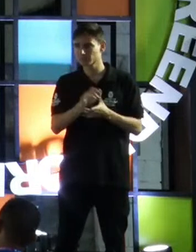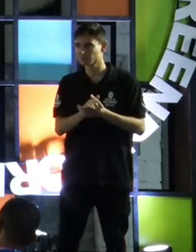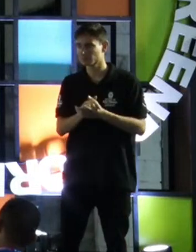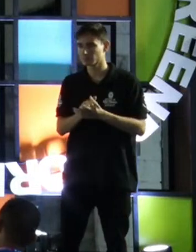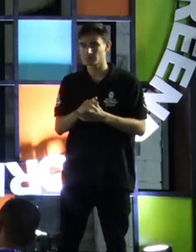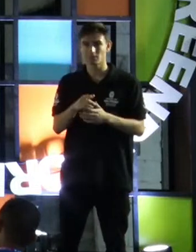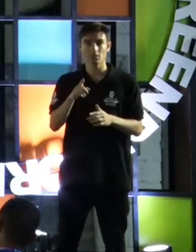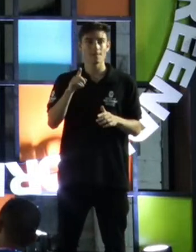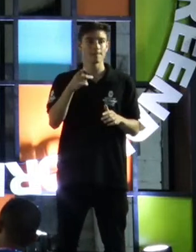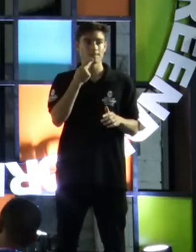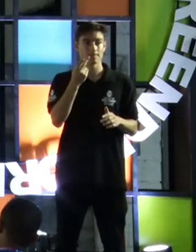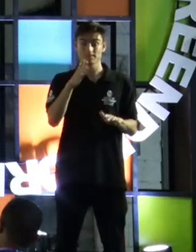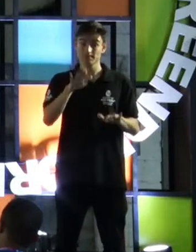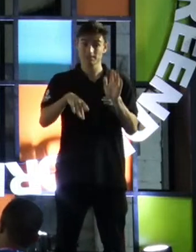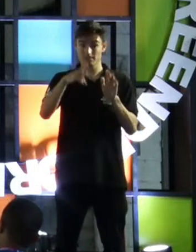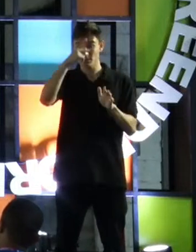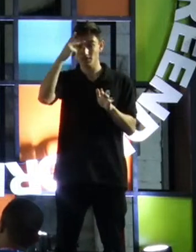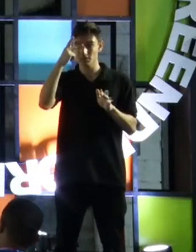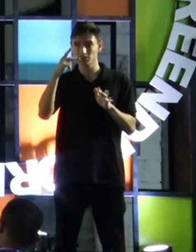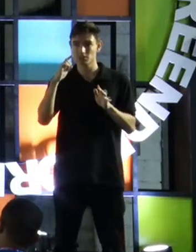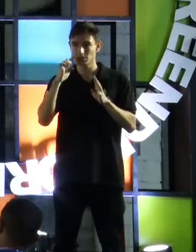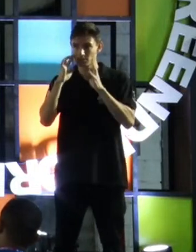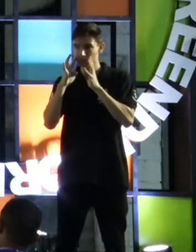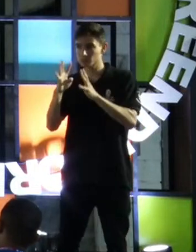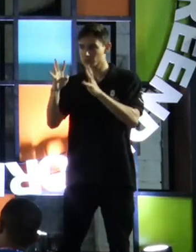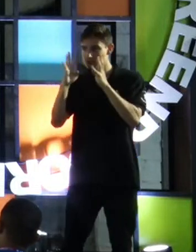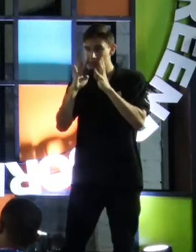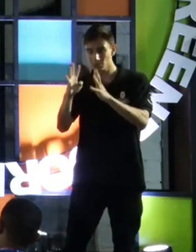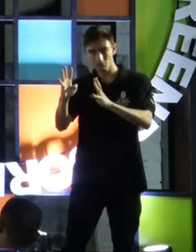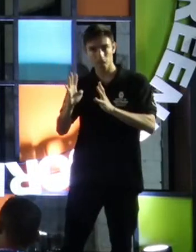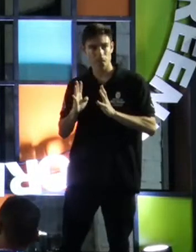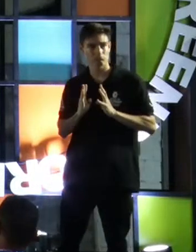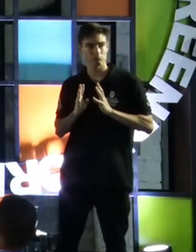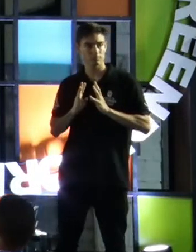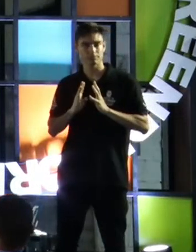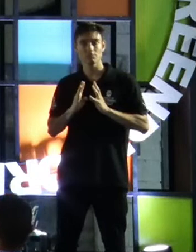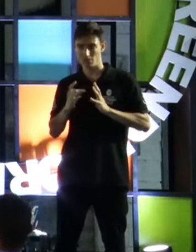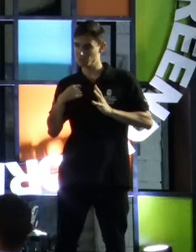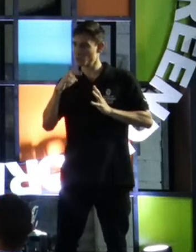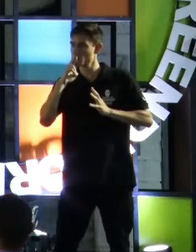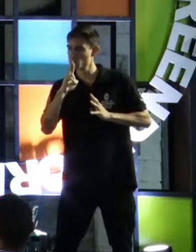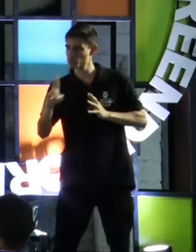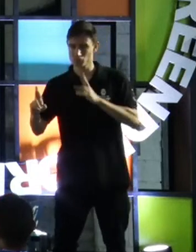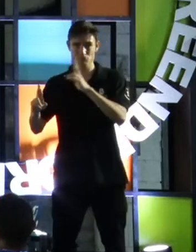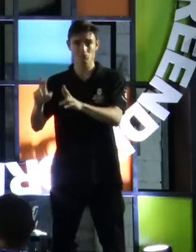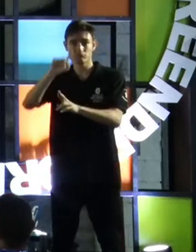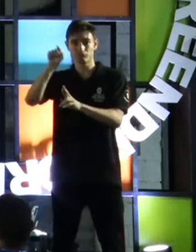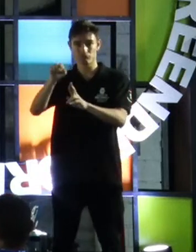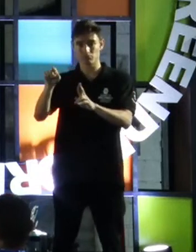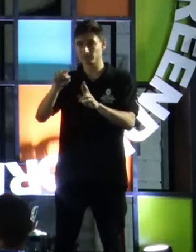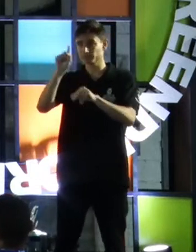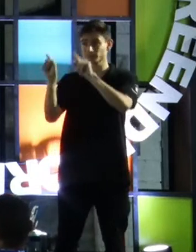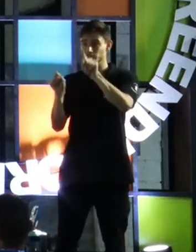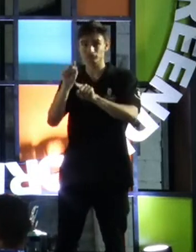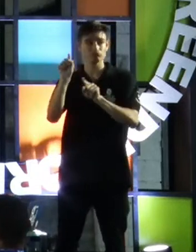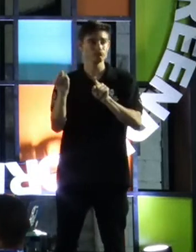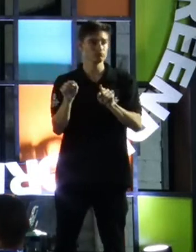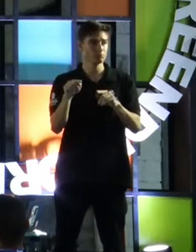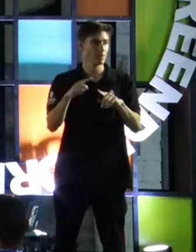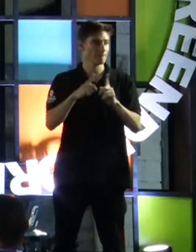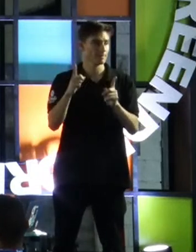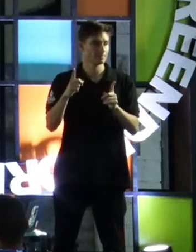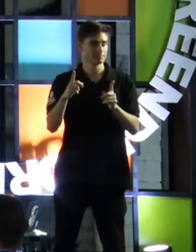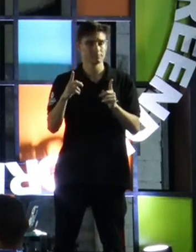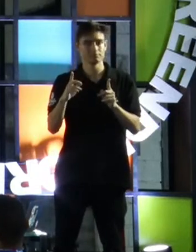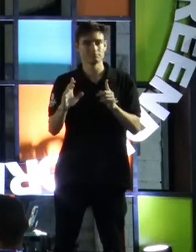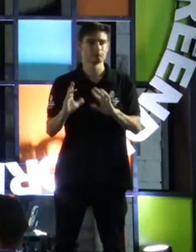Porque muitas vezes as pessoas chegam para me ouvir com a expectativa de que vão ter respostas para as dúvidas que têm e acabam saindo com mais dúvidas do que